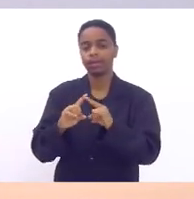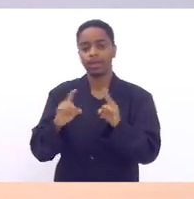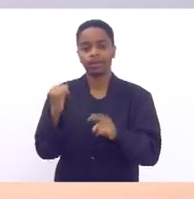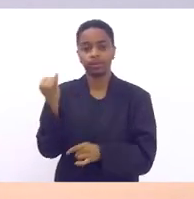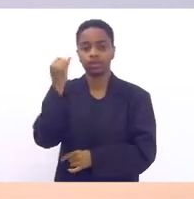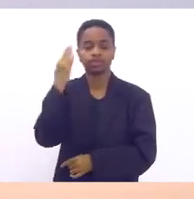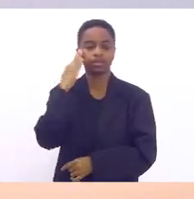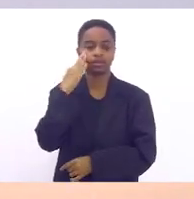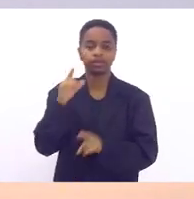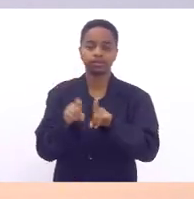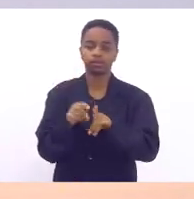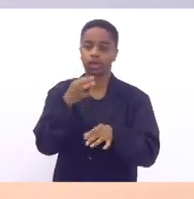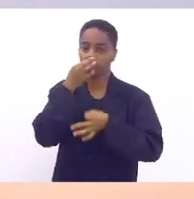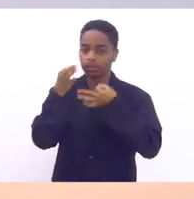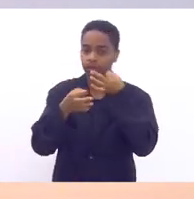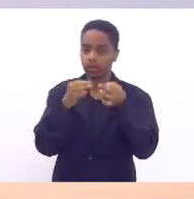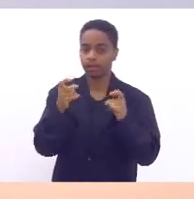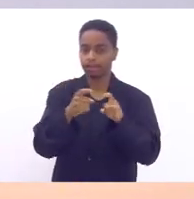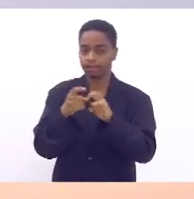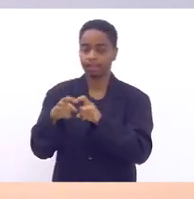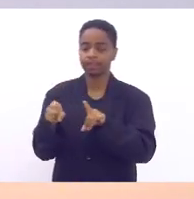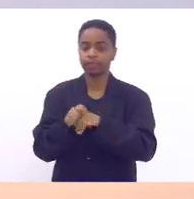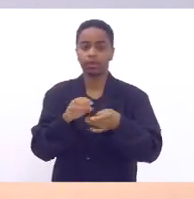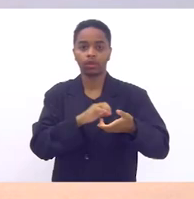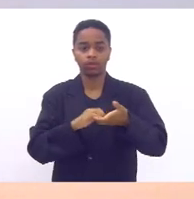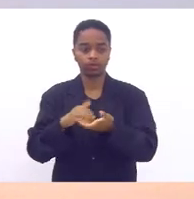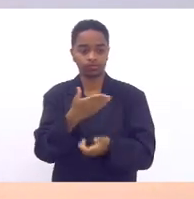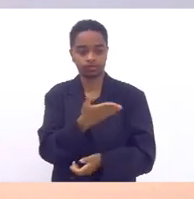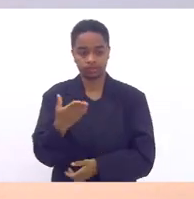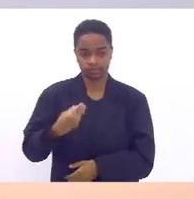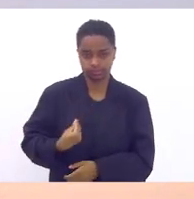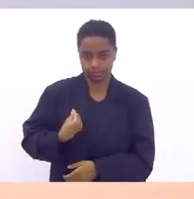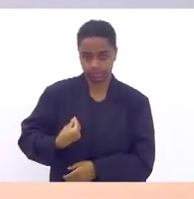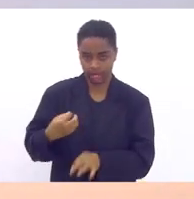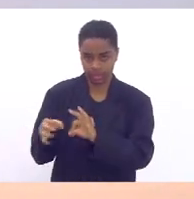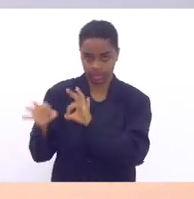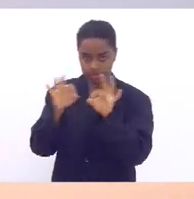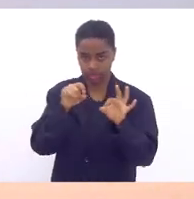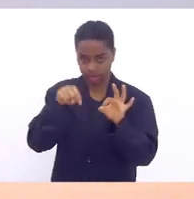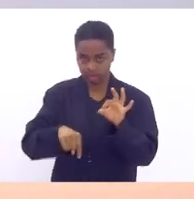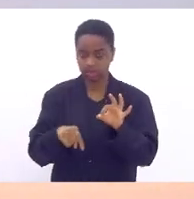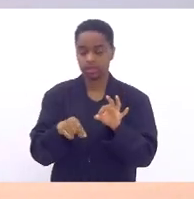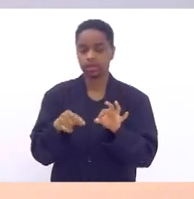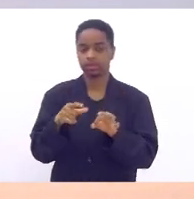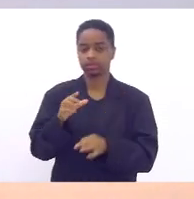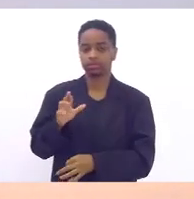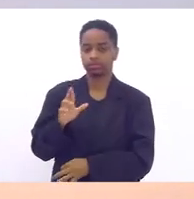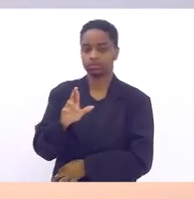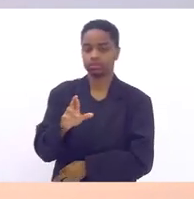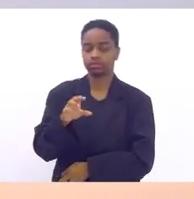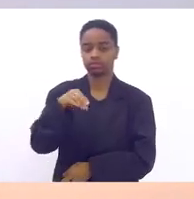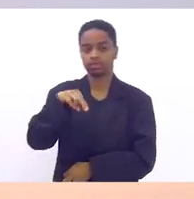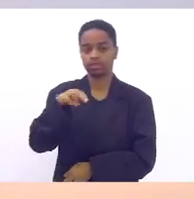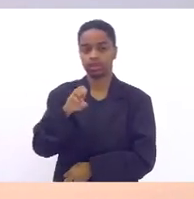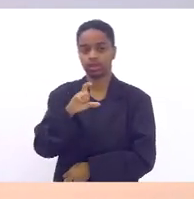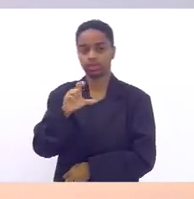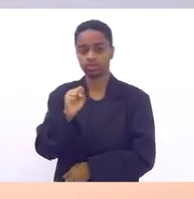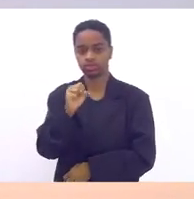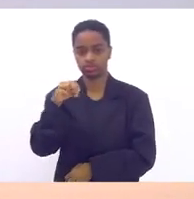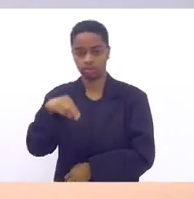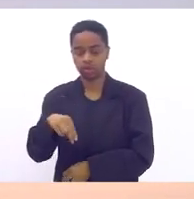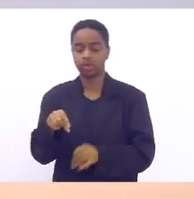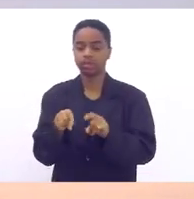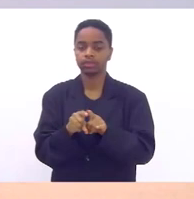cumprimentar todos aqui presentes na figura do nosso eterno secretário Dr Dr Nelson Rocha e do nosso querido professor